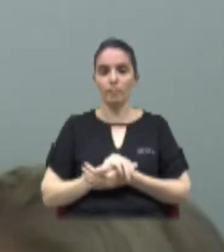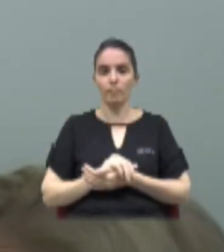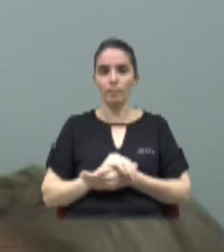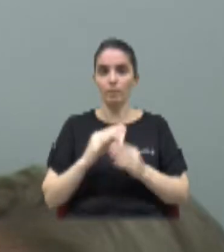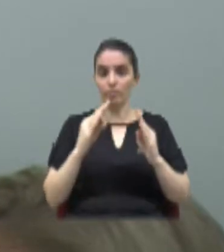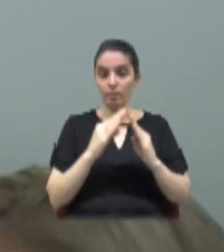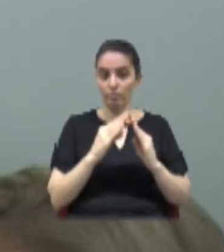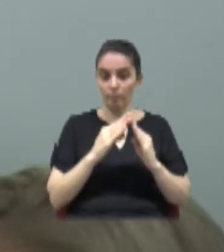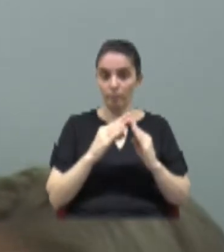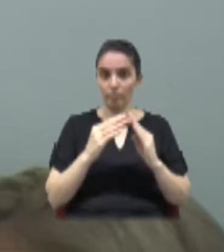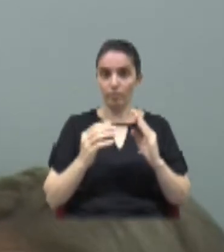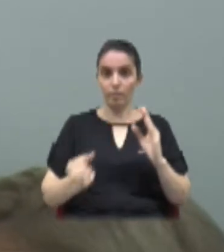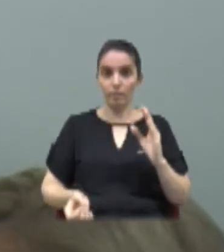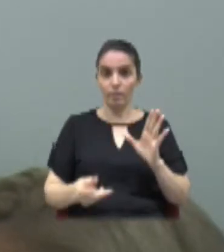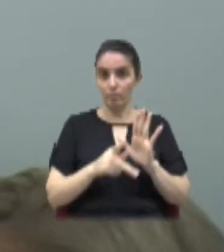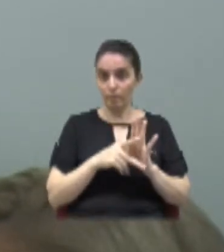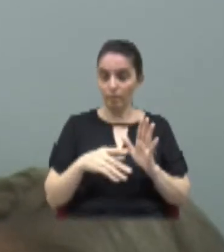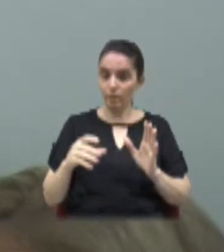285/2017.